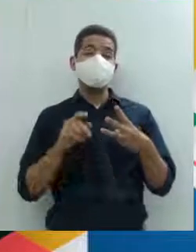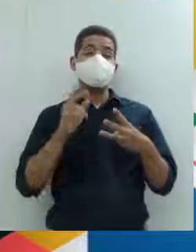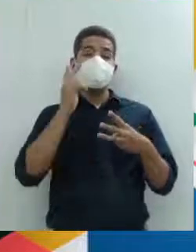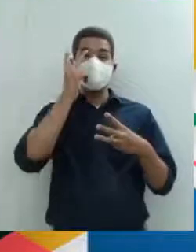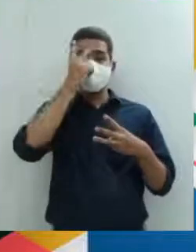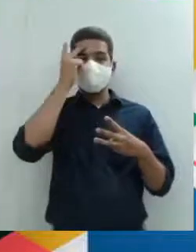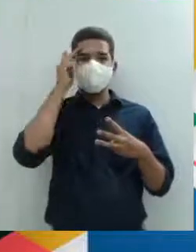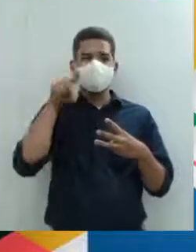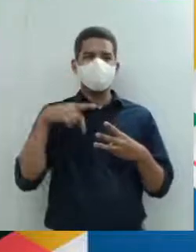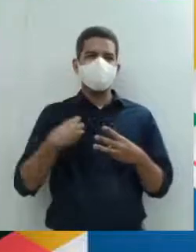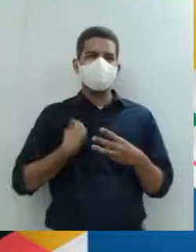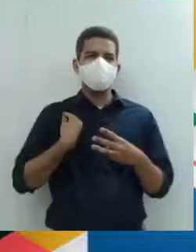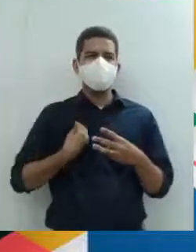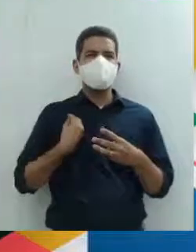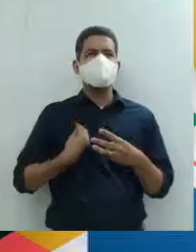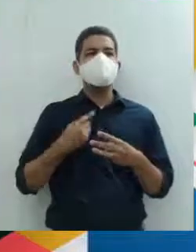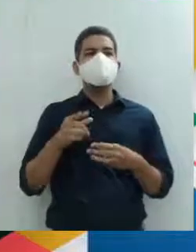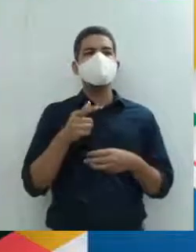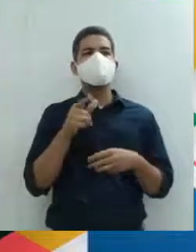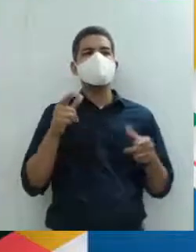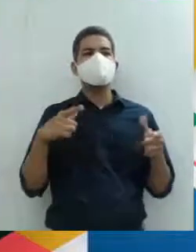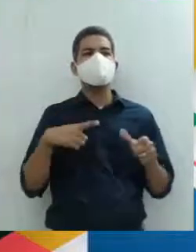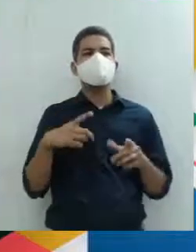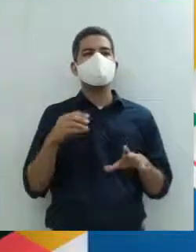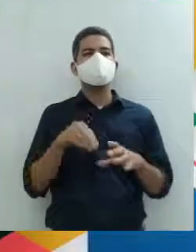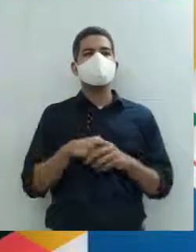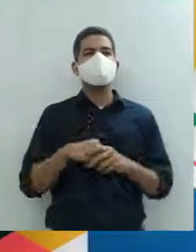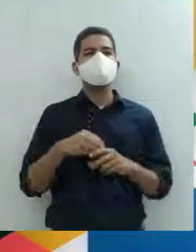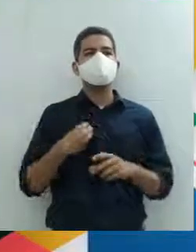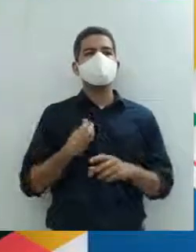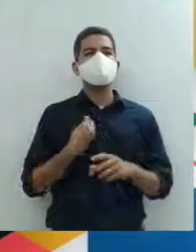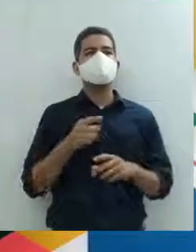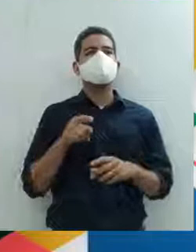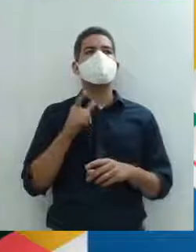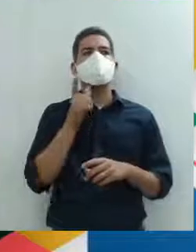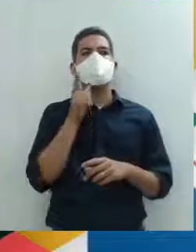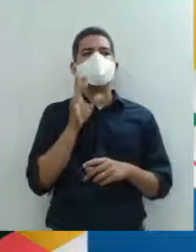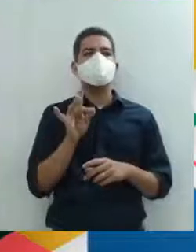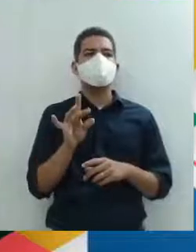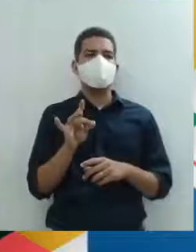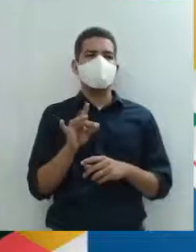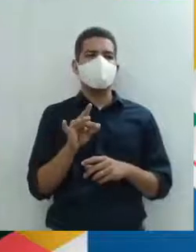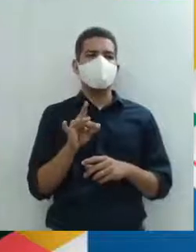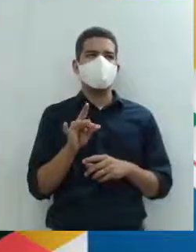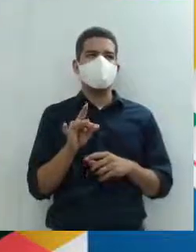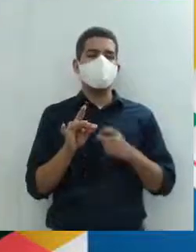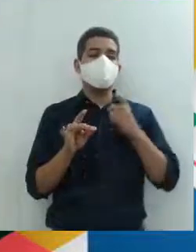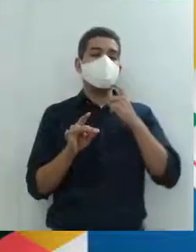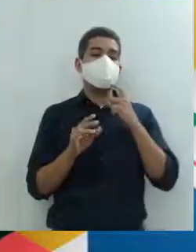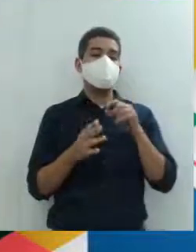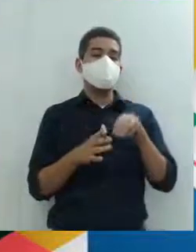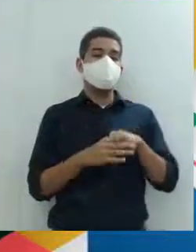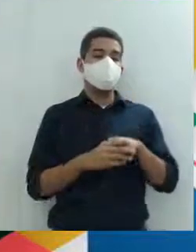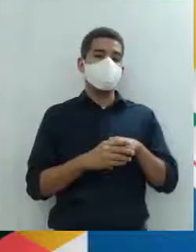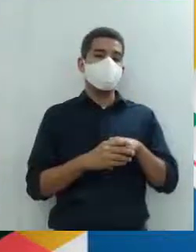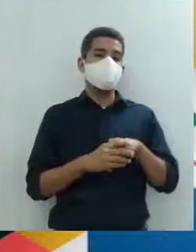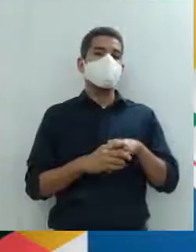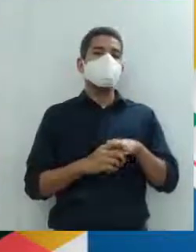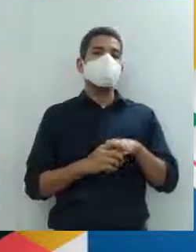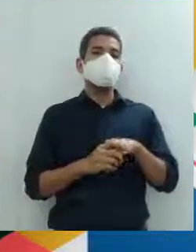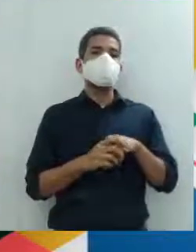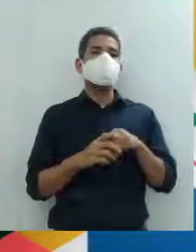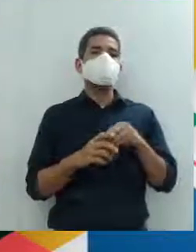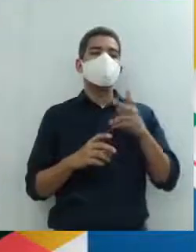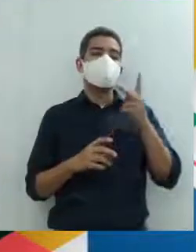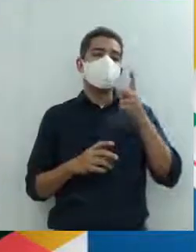mas você, como todas as outras espécies, vive dentro de um meio aquoso. Assim como o peixe vive dentro da água, o ser humano